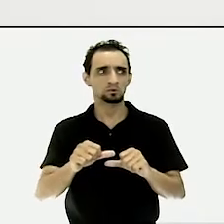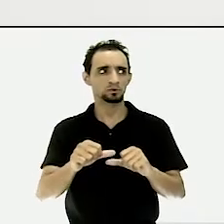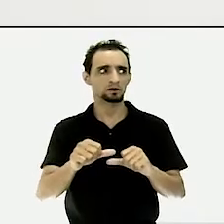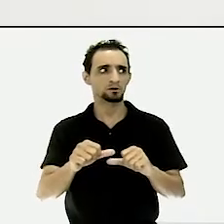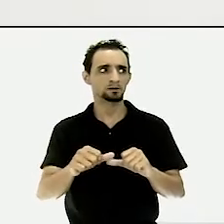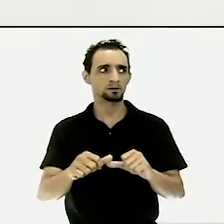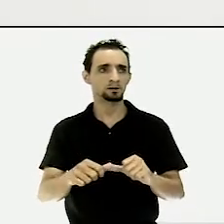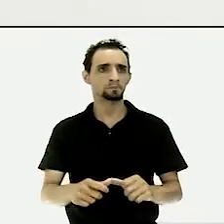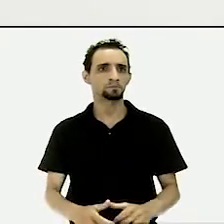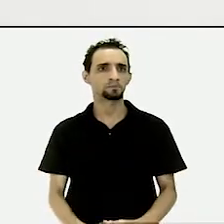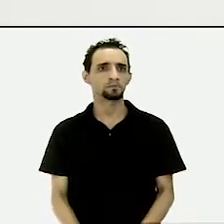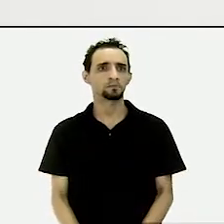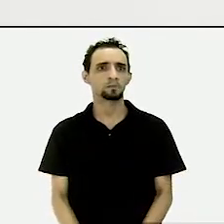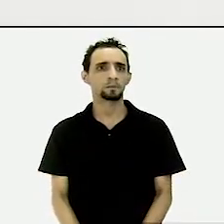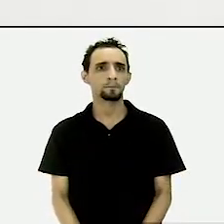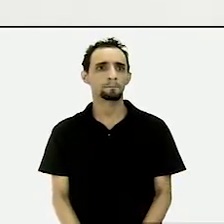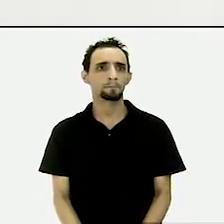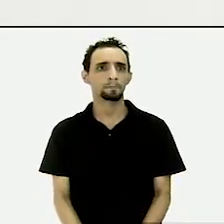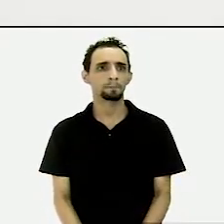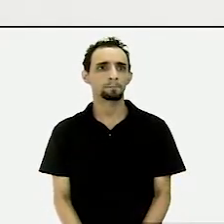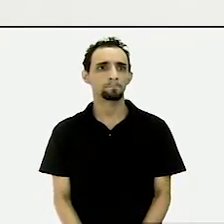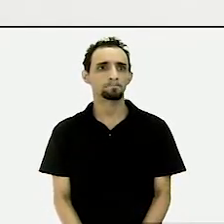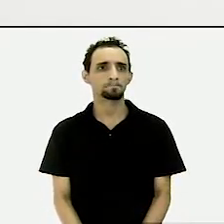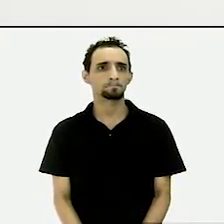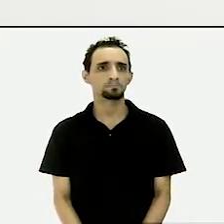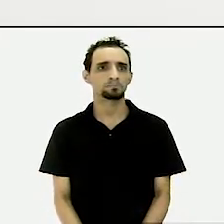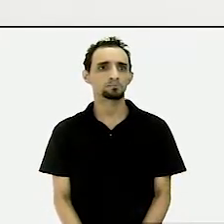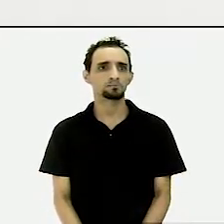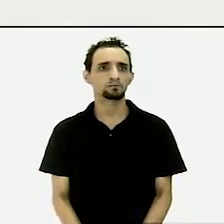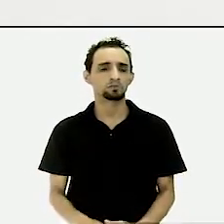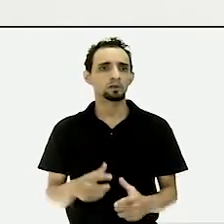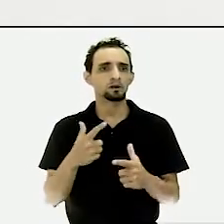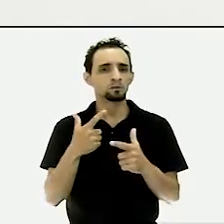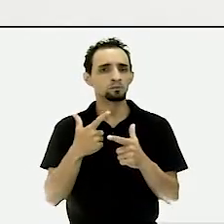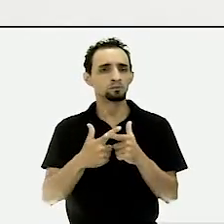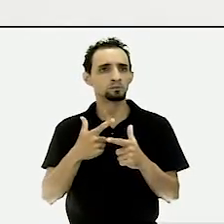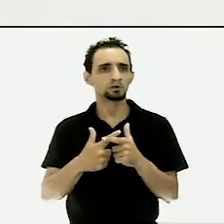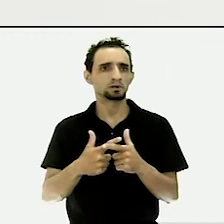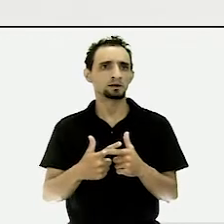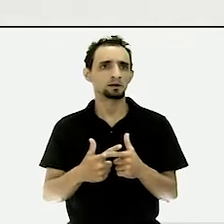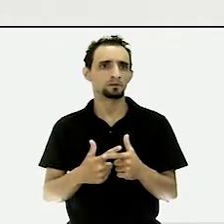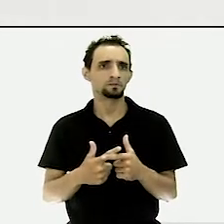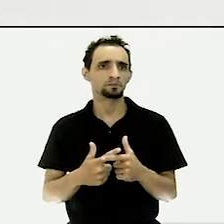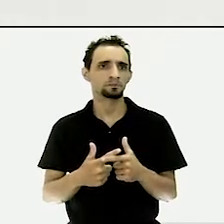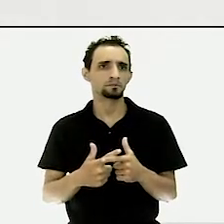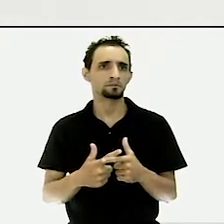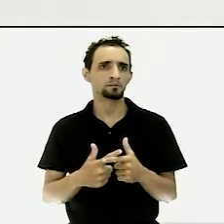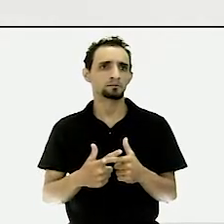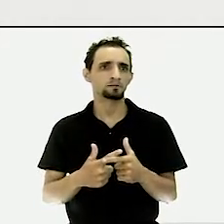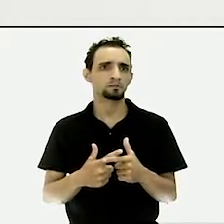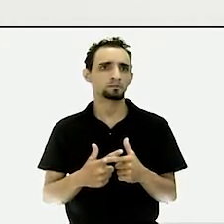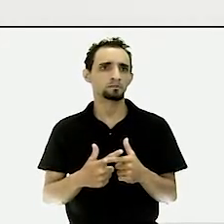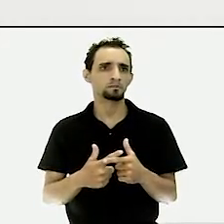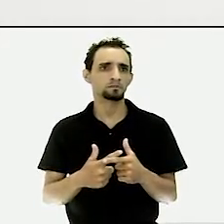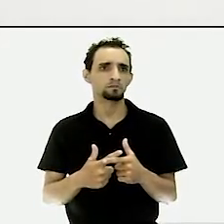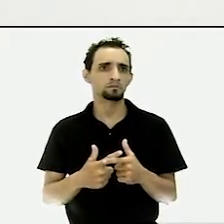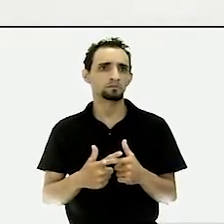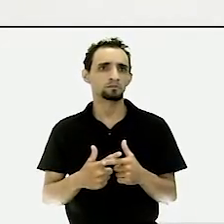adequado. Então tem que ser feito. Agora, fiquem tranquilos, porque isso demanda dinheiro, pô. Né? Vai